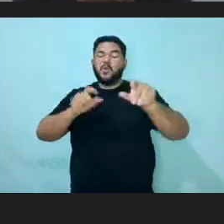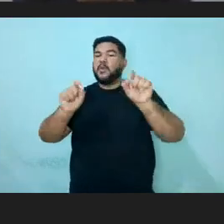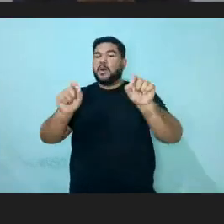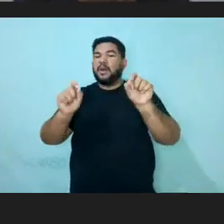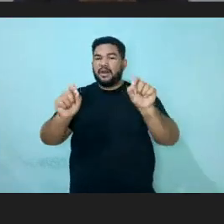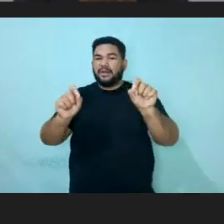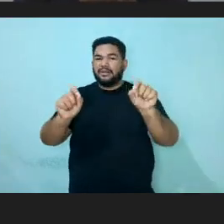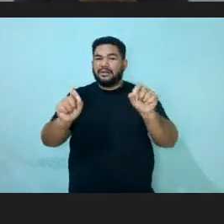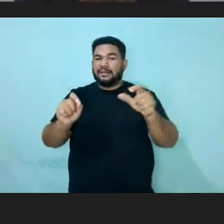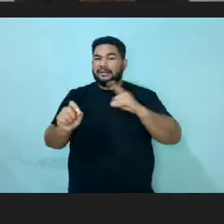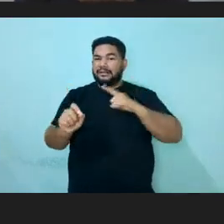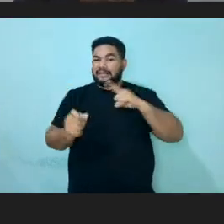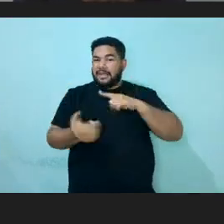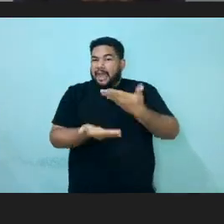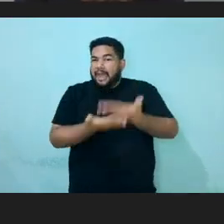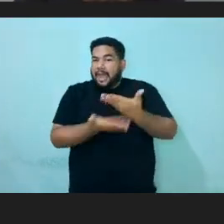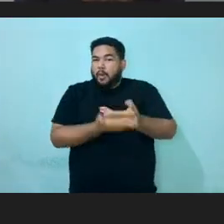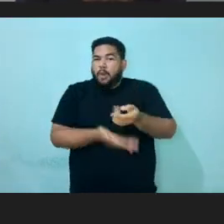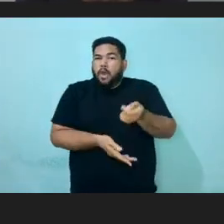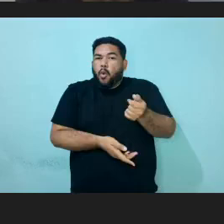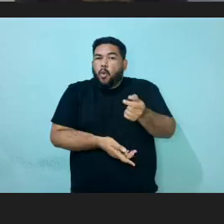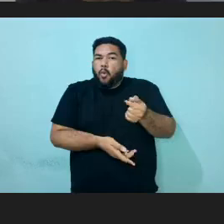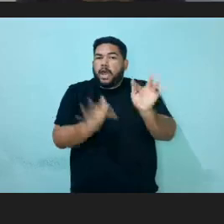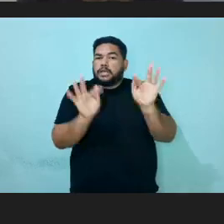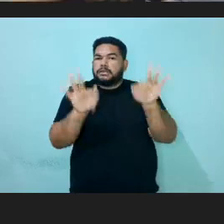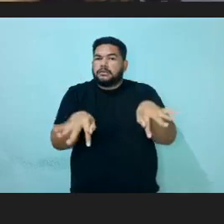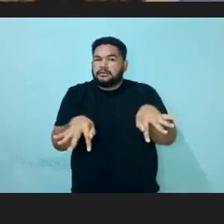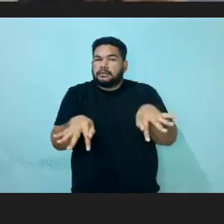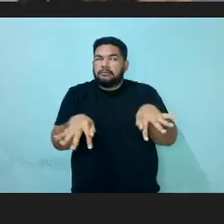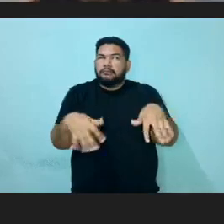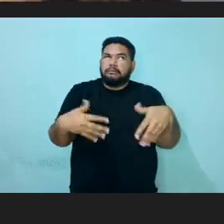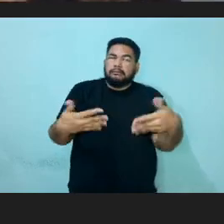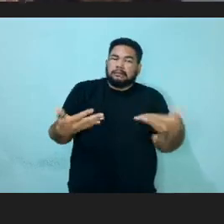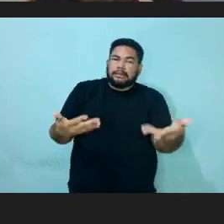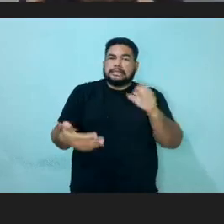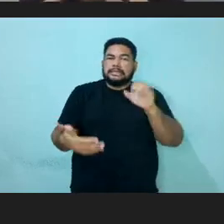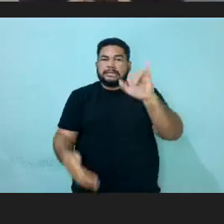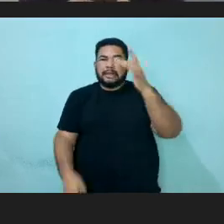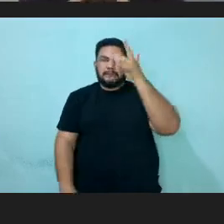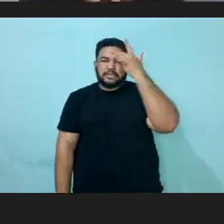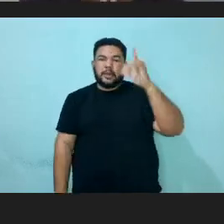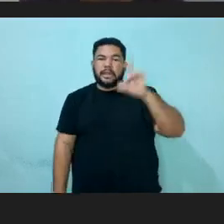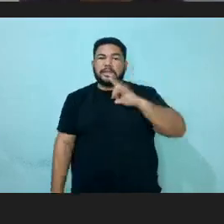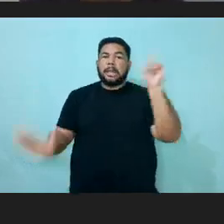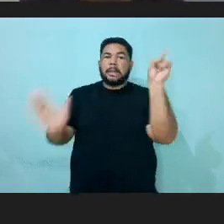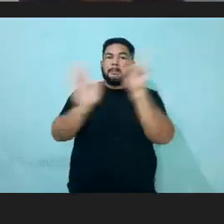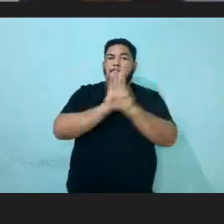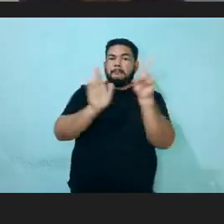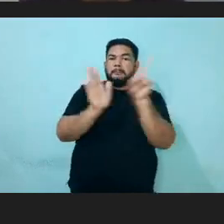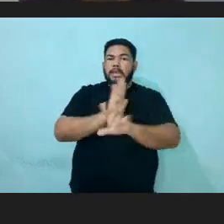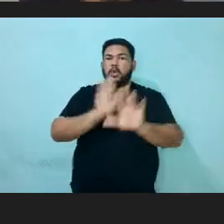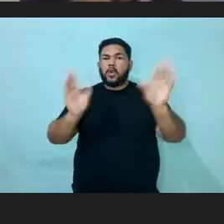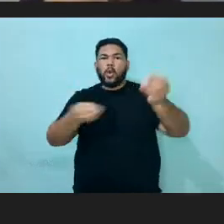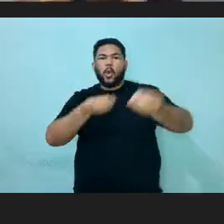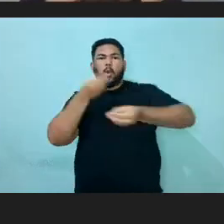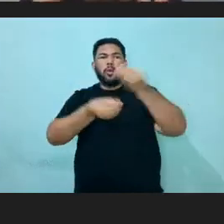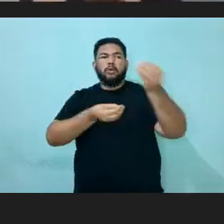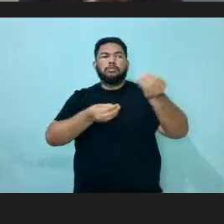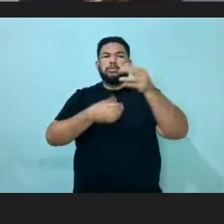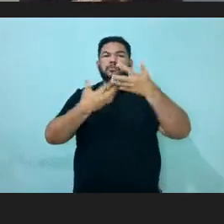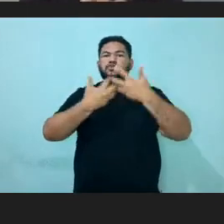estamos encerrando a nossa aula já. E como é que eu faço? Se alguém quiser ter alguma pergunta, alguma dúvida, como é que eu abro